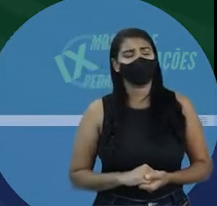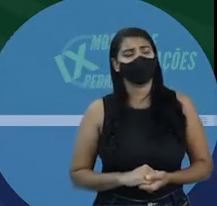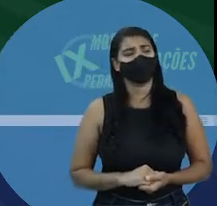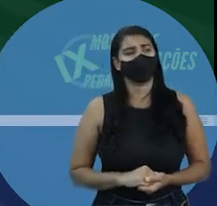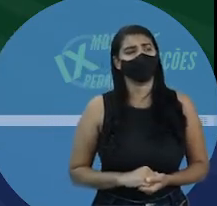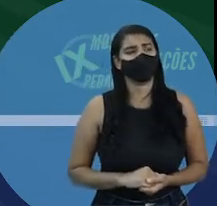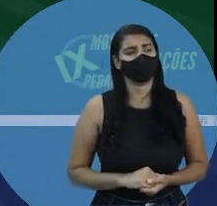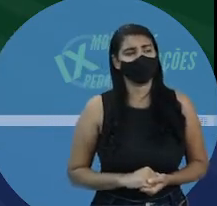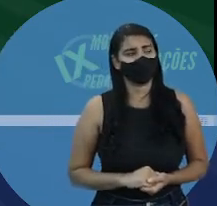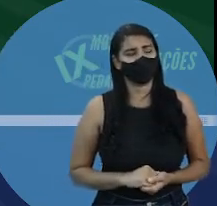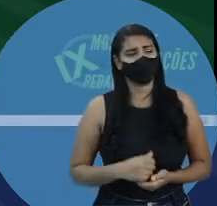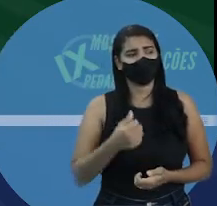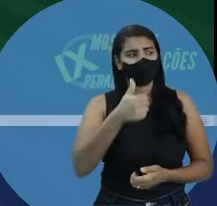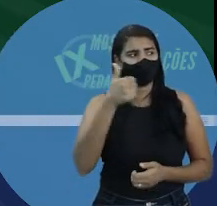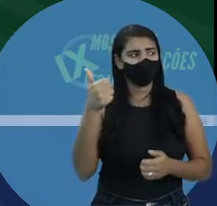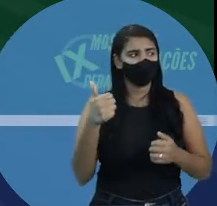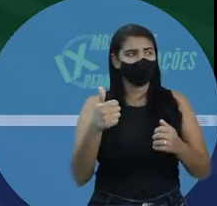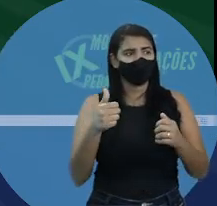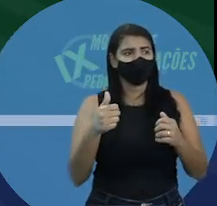Na primeira etapa,